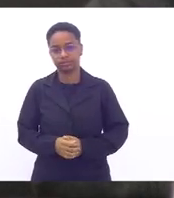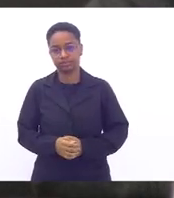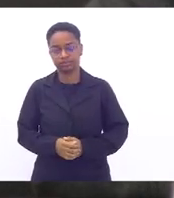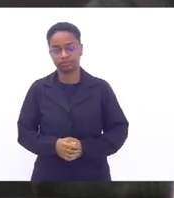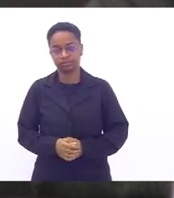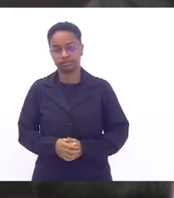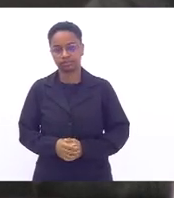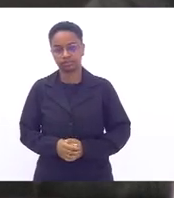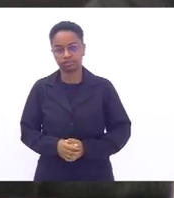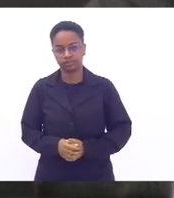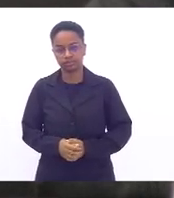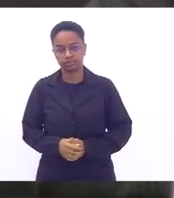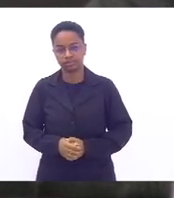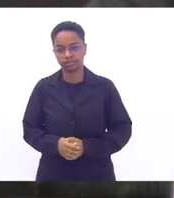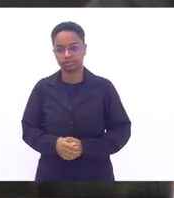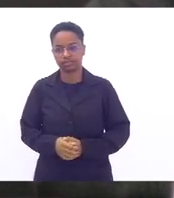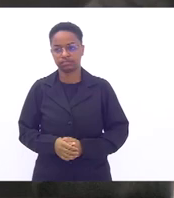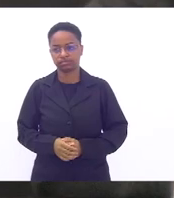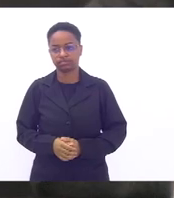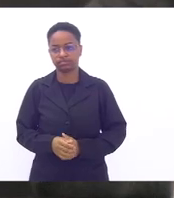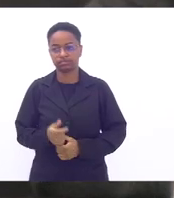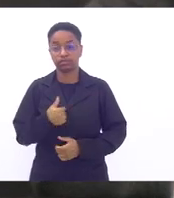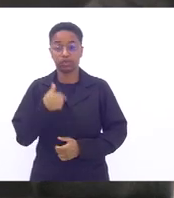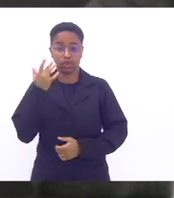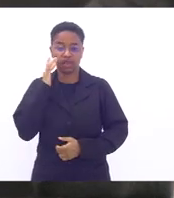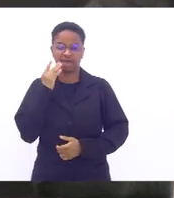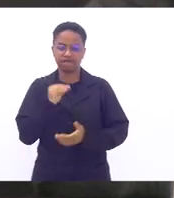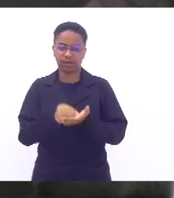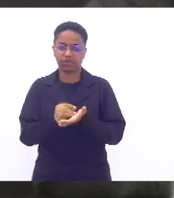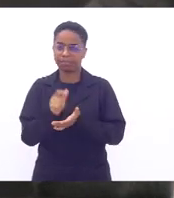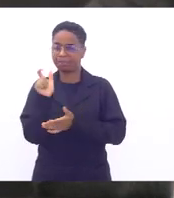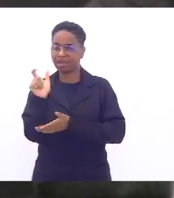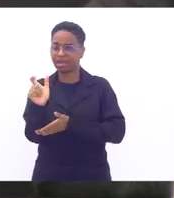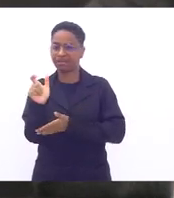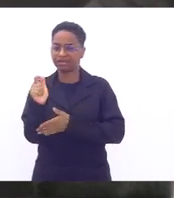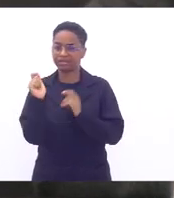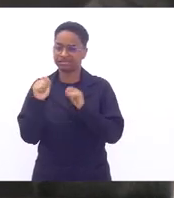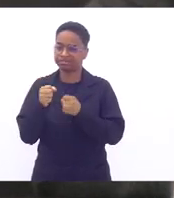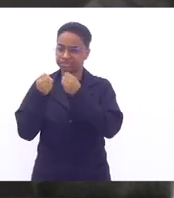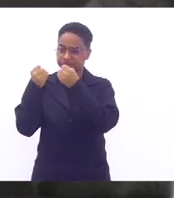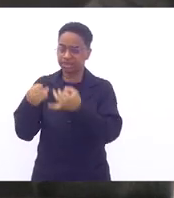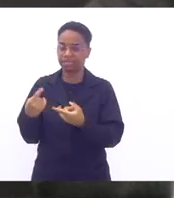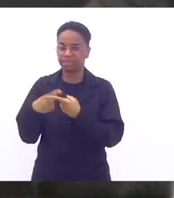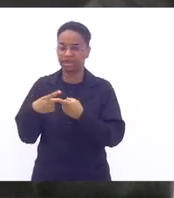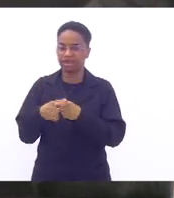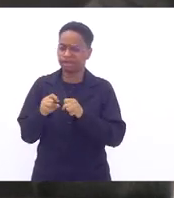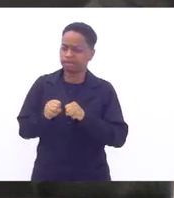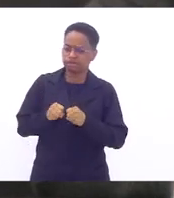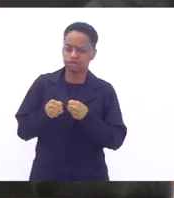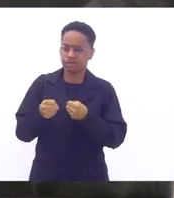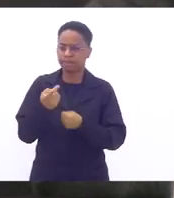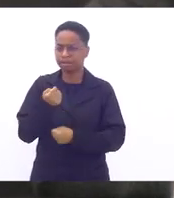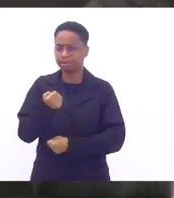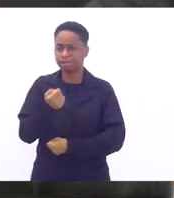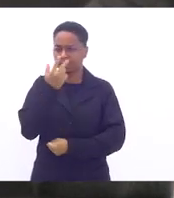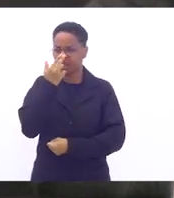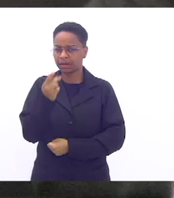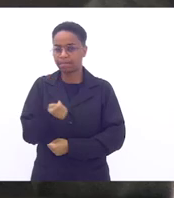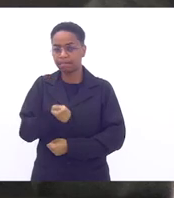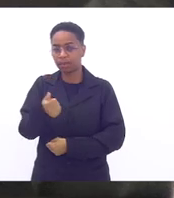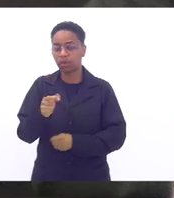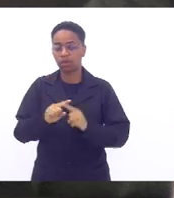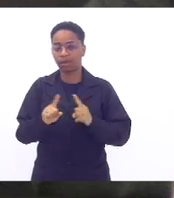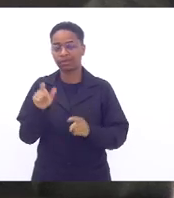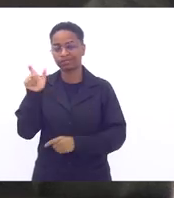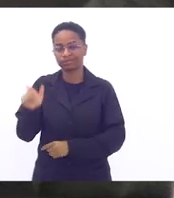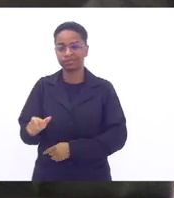que eu acho que falta inclusive adjetivos para classificar porque Guerreira é muito pouco mas o amor que